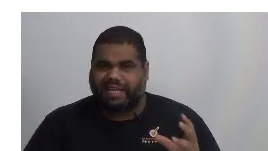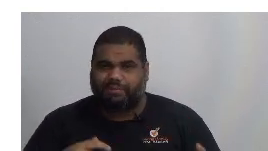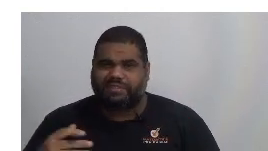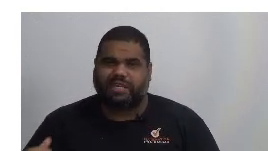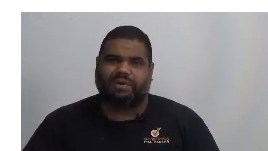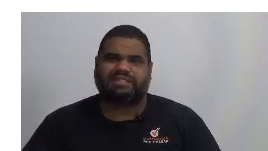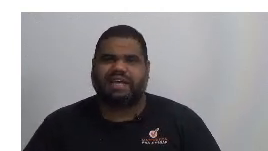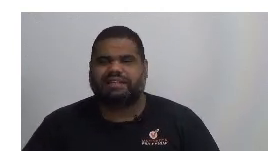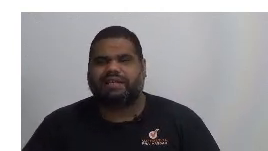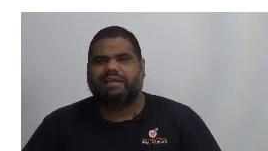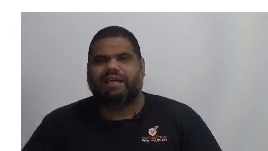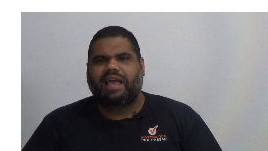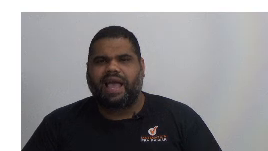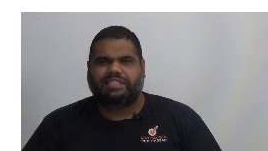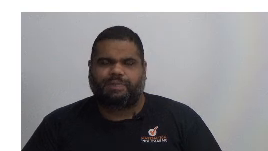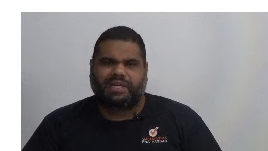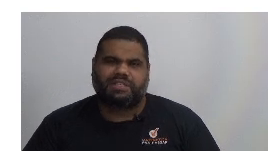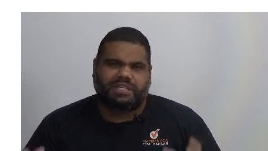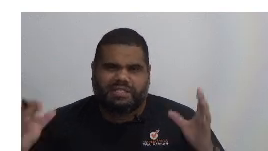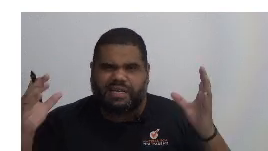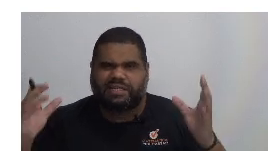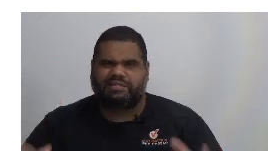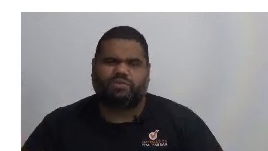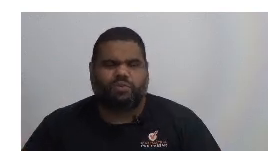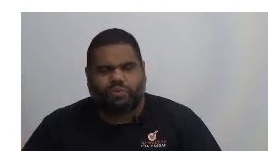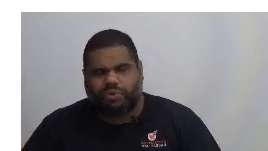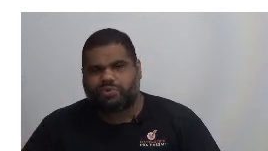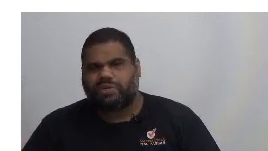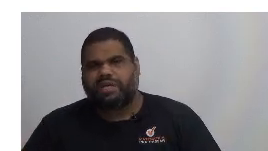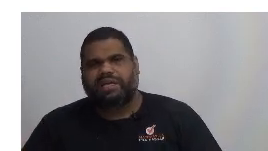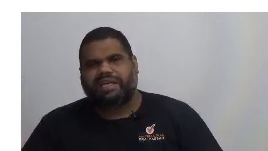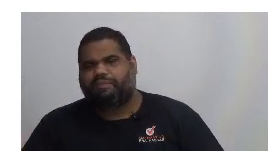já temos aí uma certa expertise aí nesse